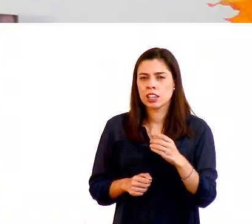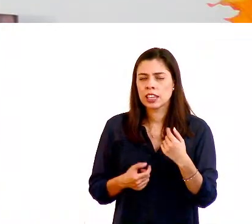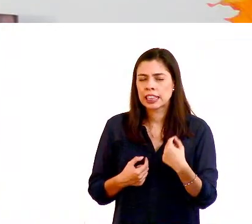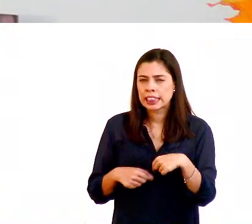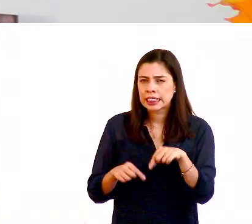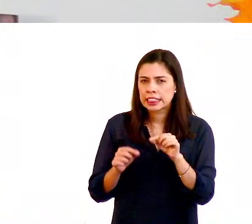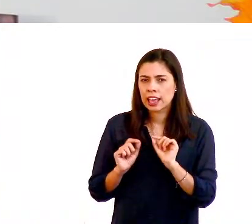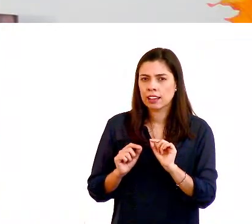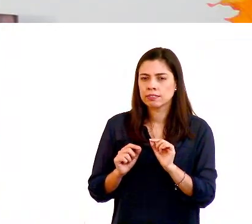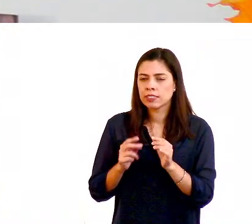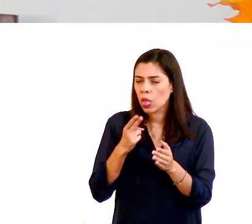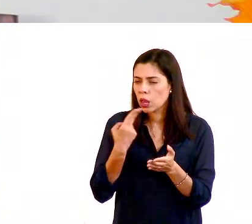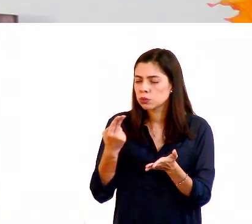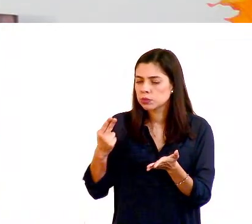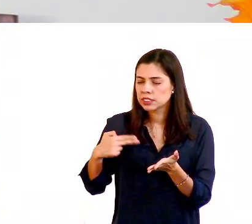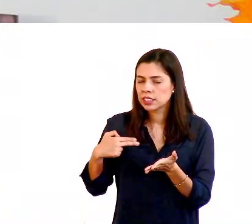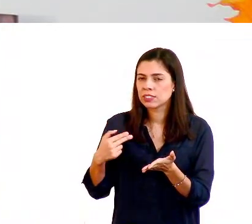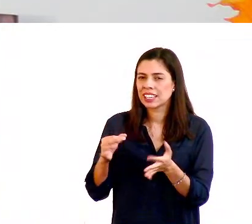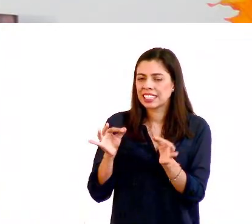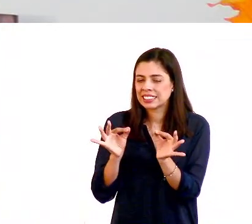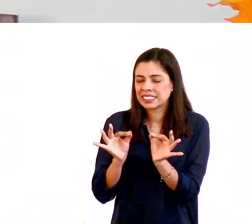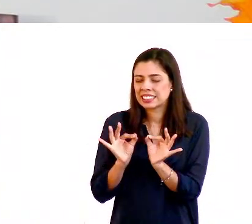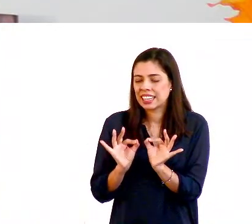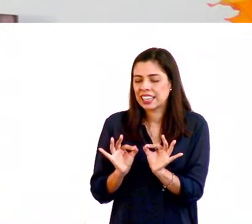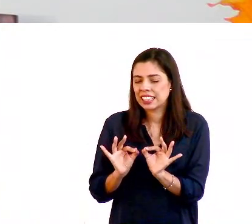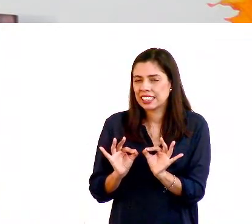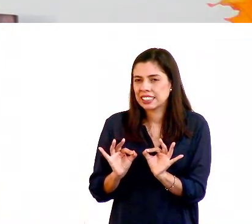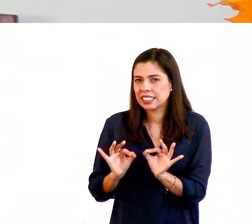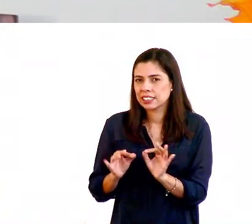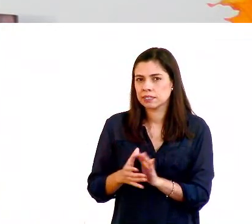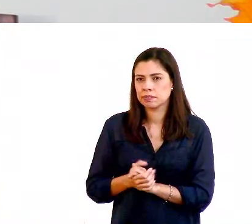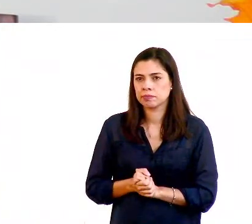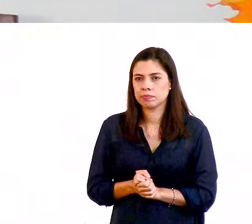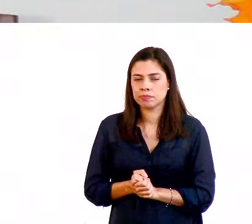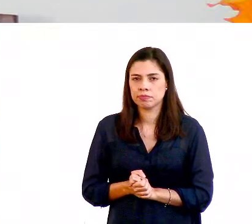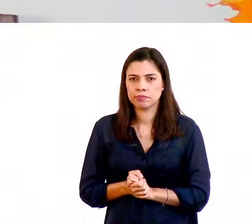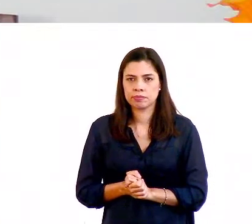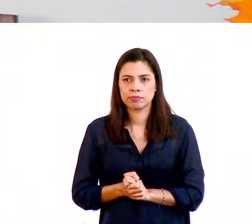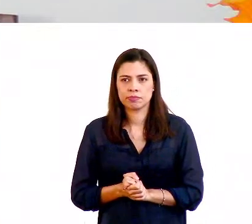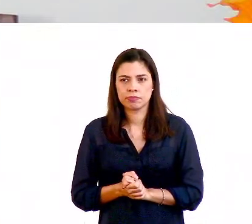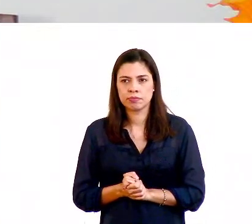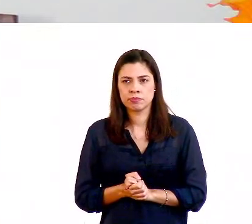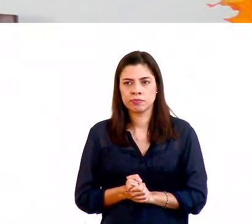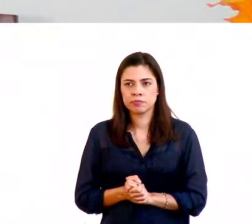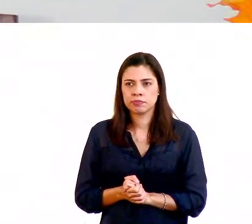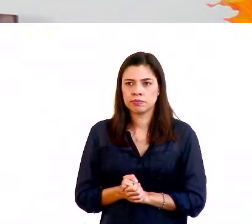duas palavras: selo e penhor.